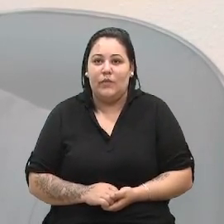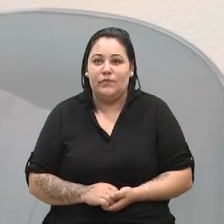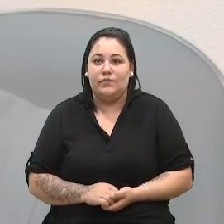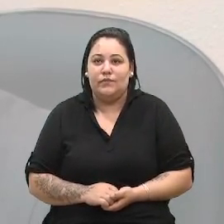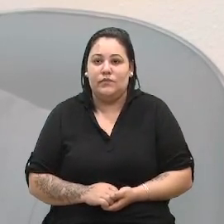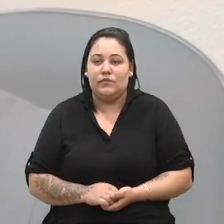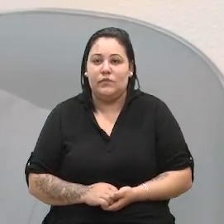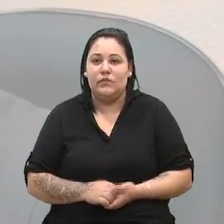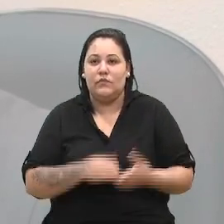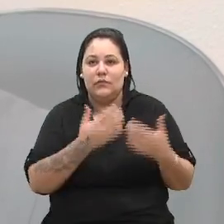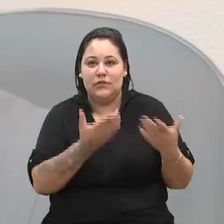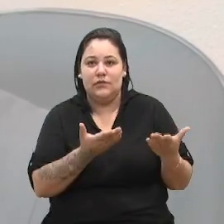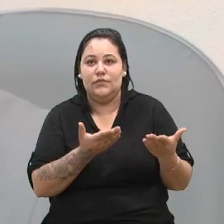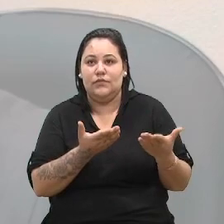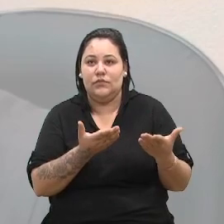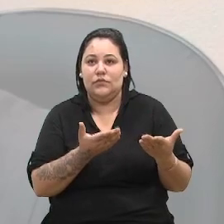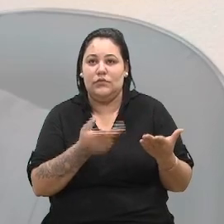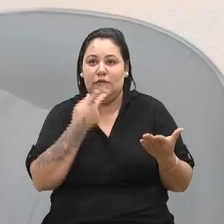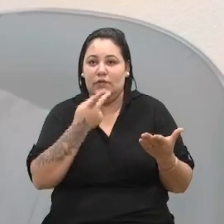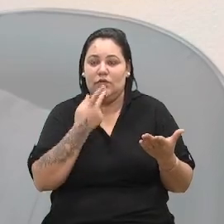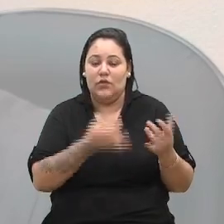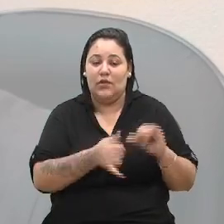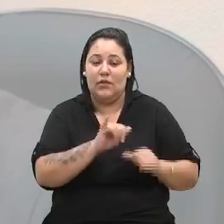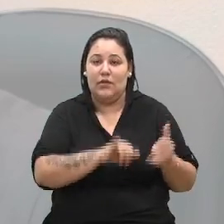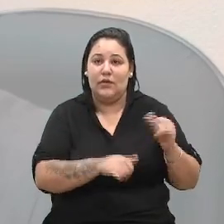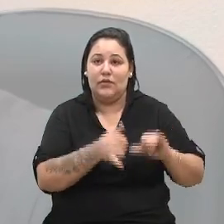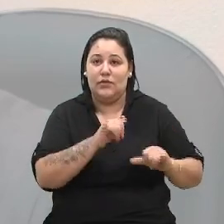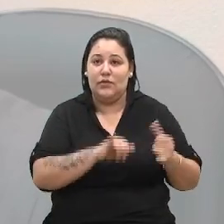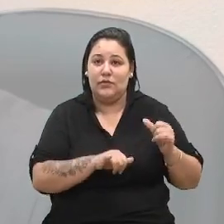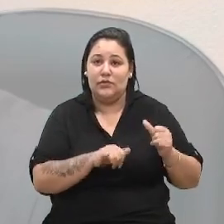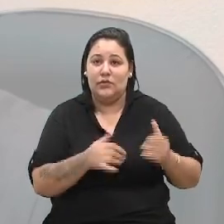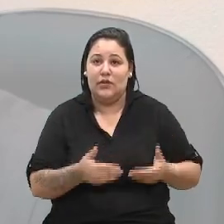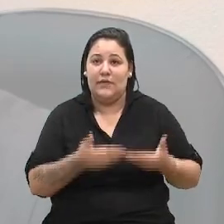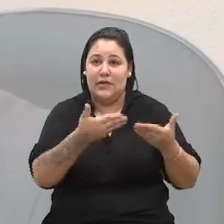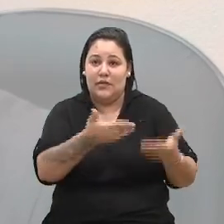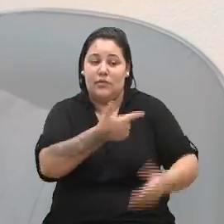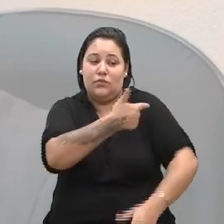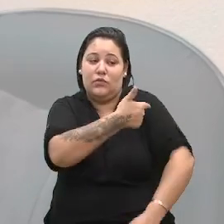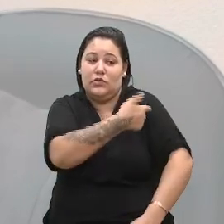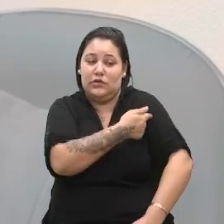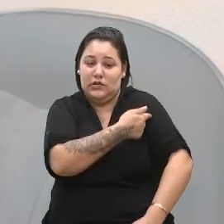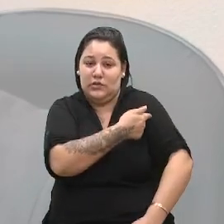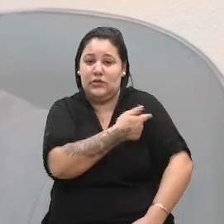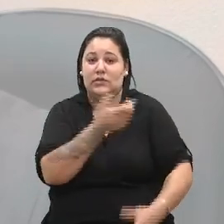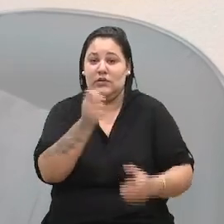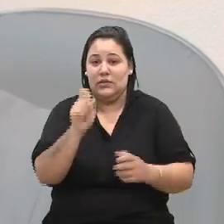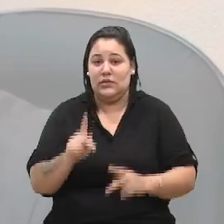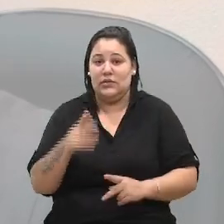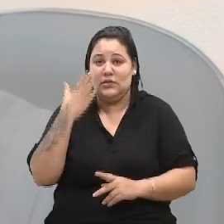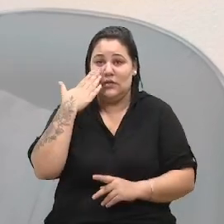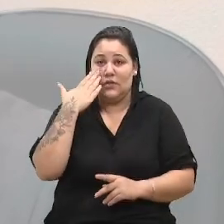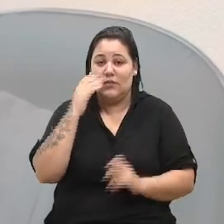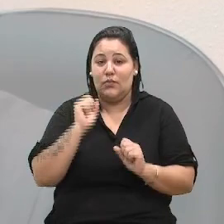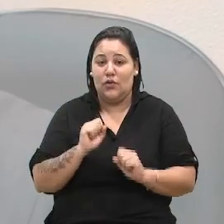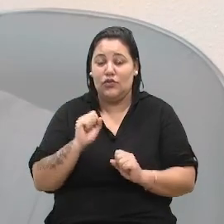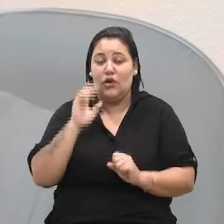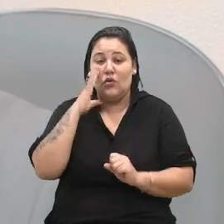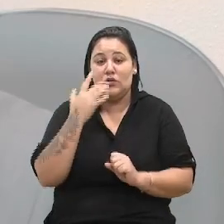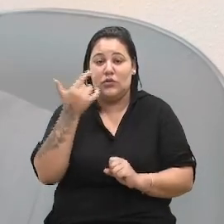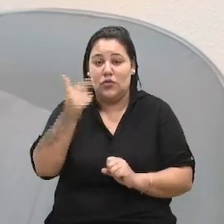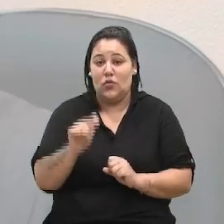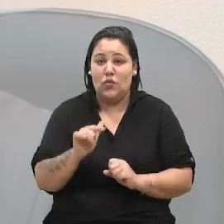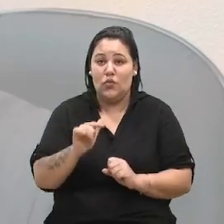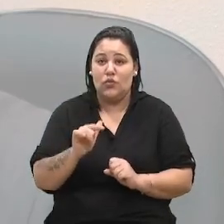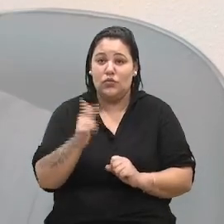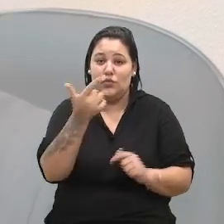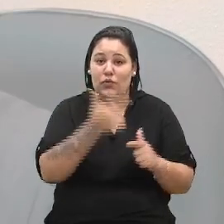Então, a Aline está reforçando aqui que é o laboratório que fornece a vacina contra a dengue. Quem sabe, né, possa vir um outro problema aí na frente, né? Do cancelamento